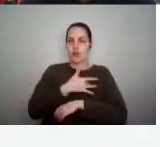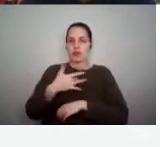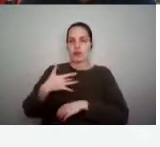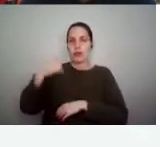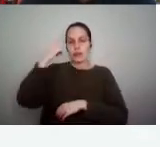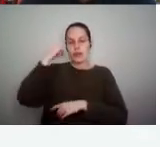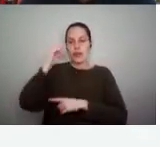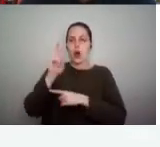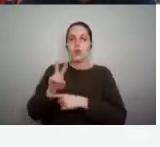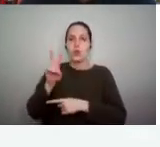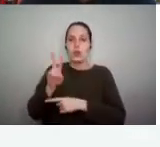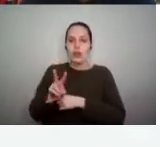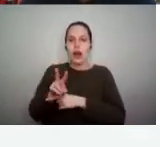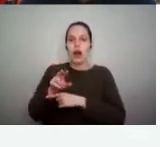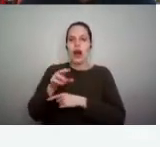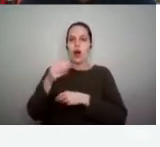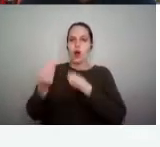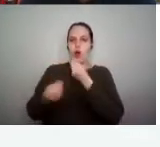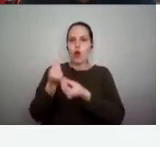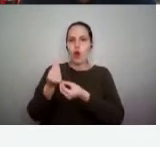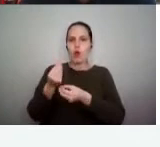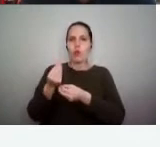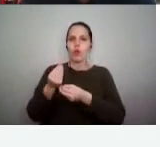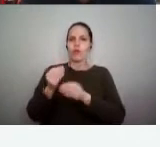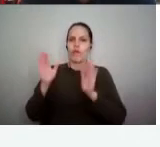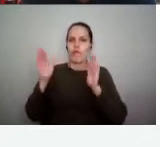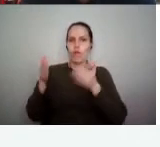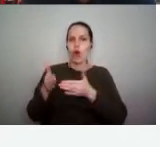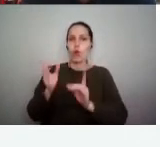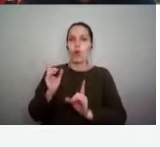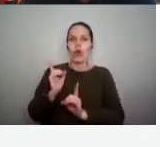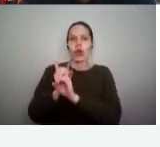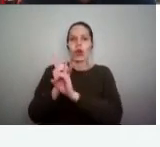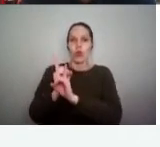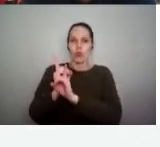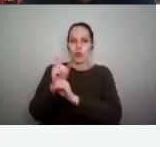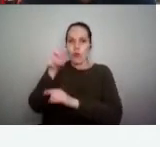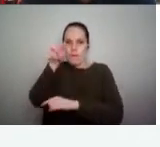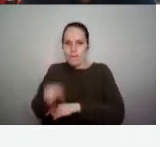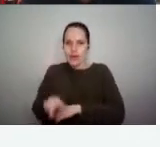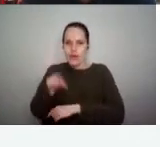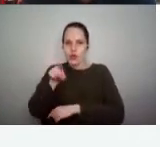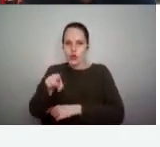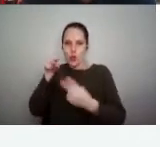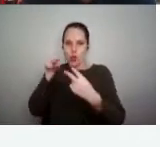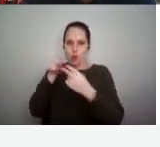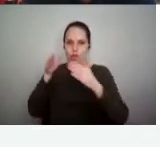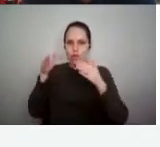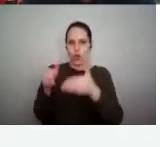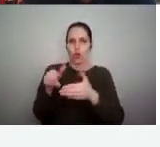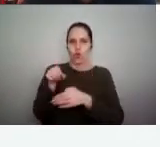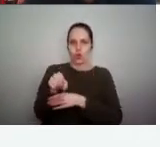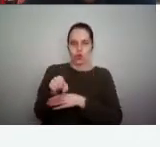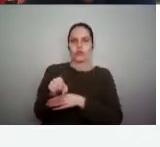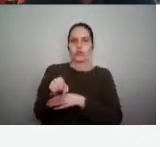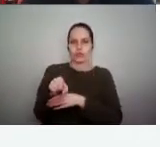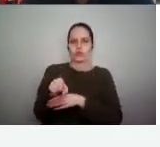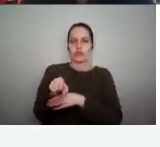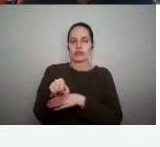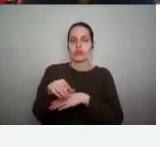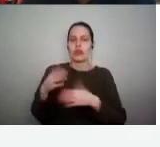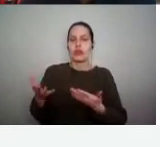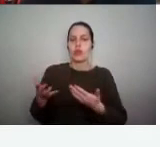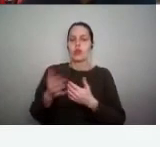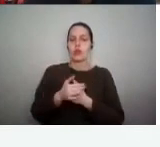Junto com a universidade, é uma oportunidade grandiosa que eu estou com vocês aí, estar com vocês hoje, mas também colocando